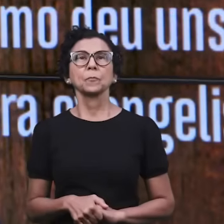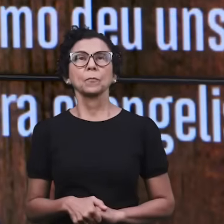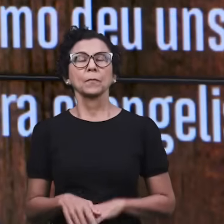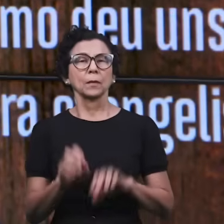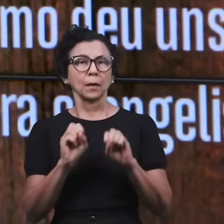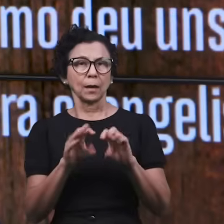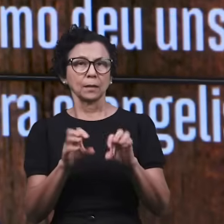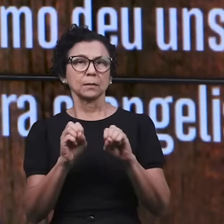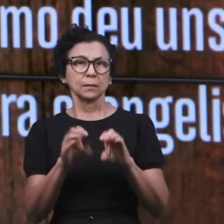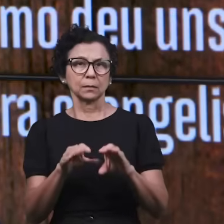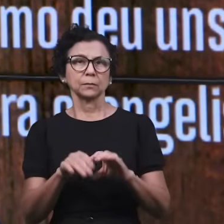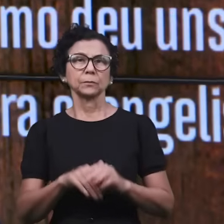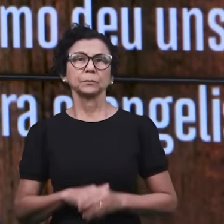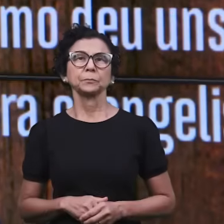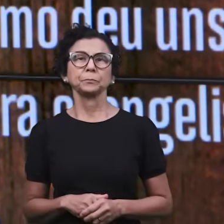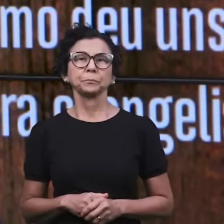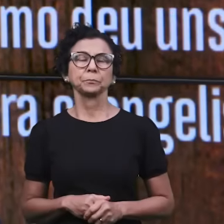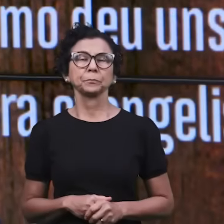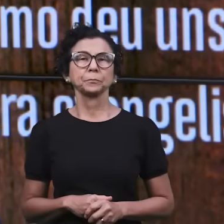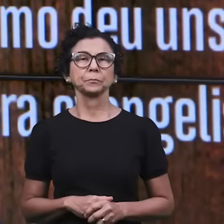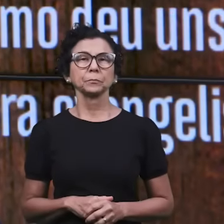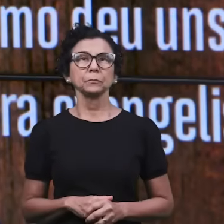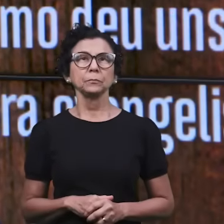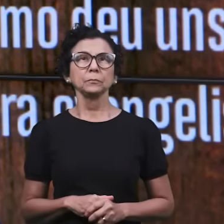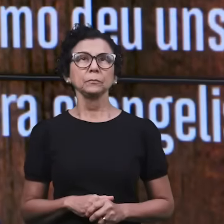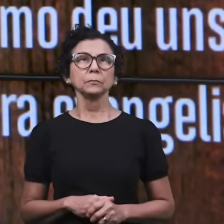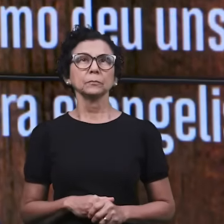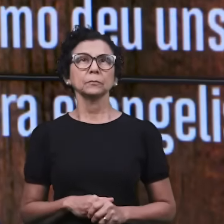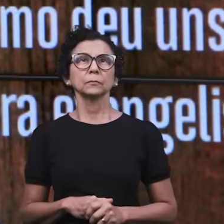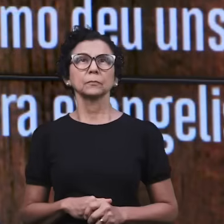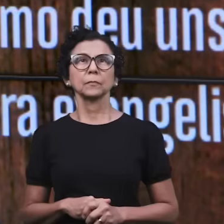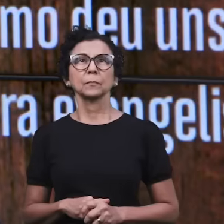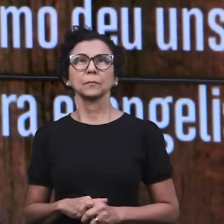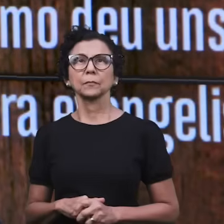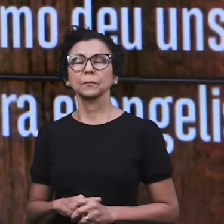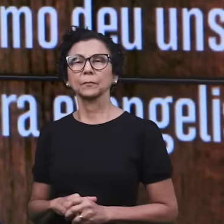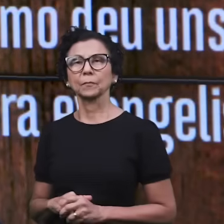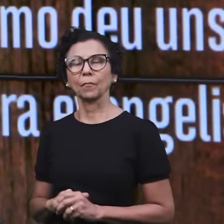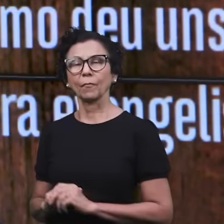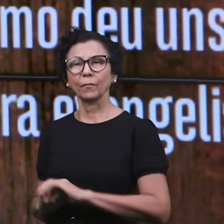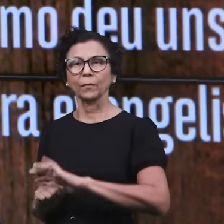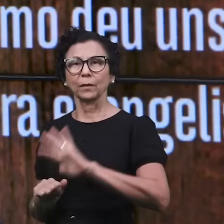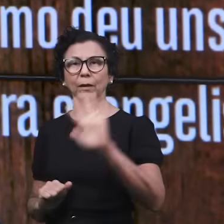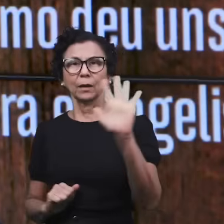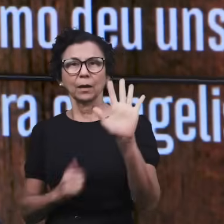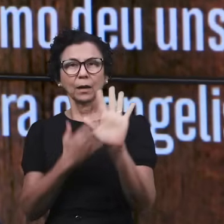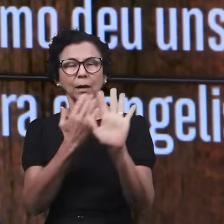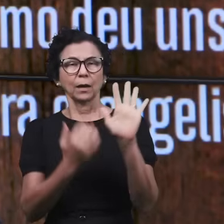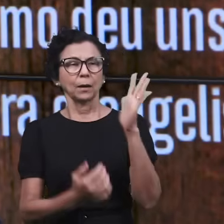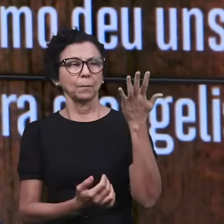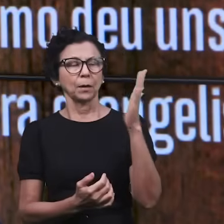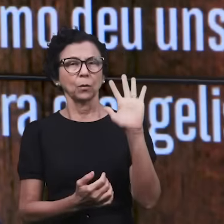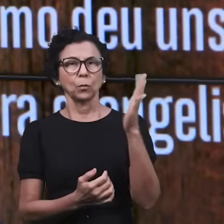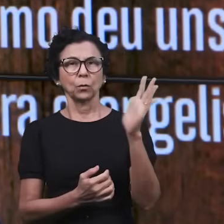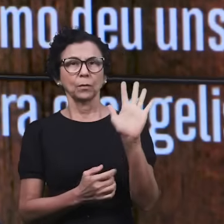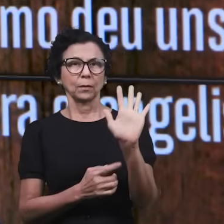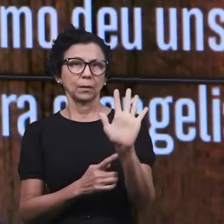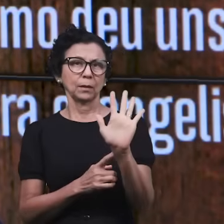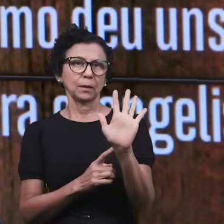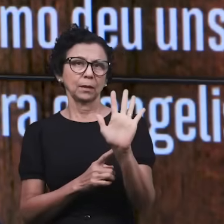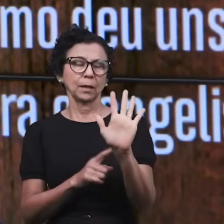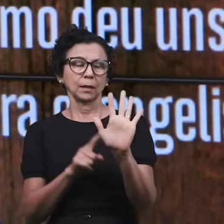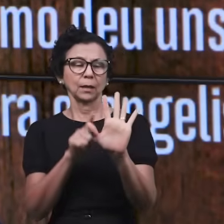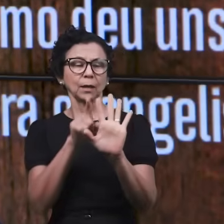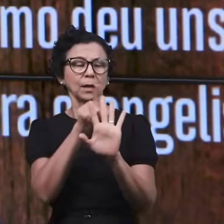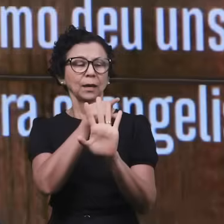ensino. Né? É interessante que naquela mão que representa o corpo, né, ele é o menor